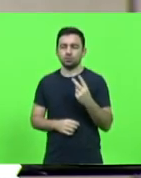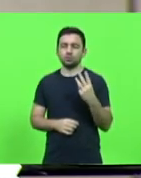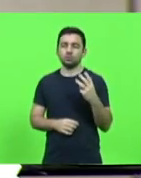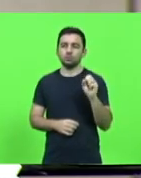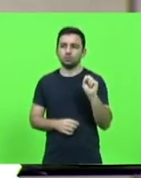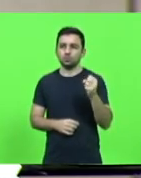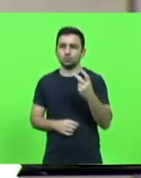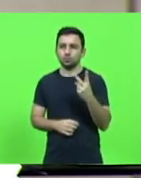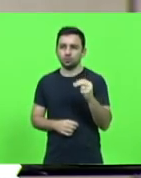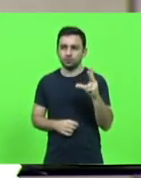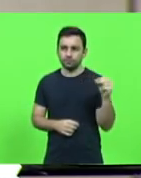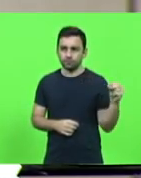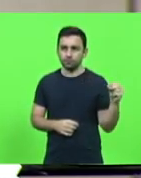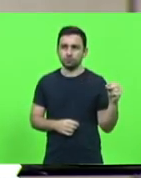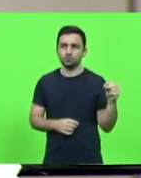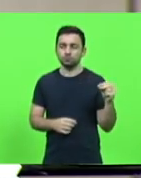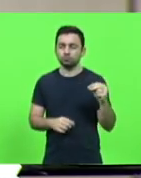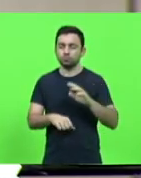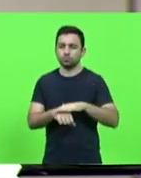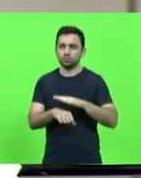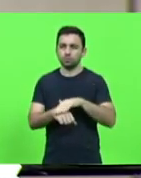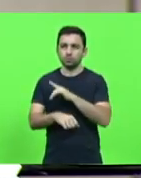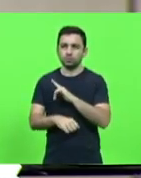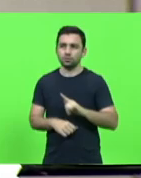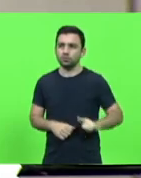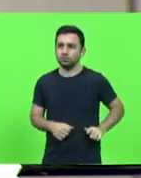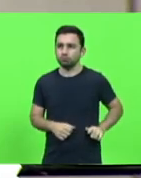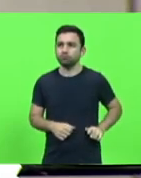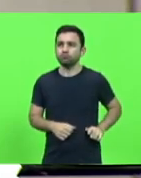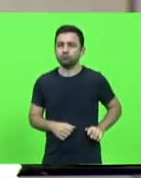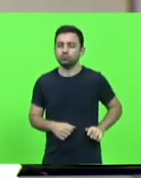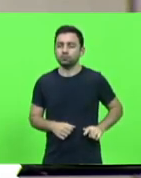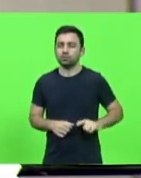PL 0238/2020. Autor, governador do Estado. Altera a lei número